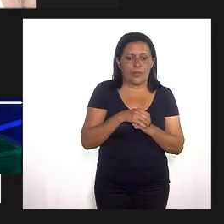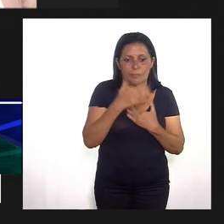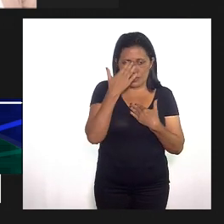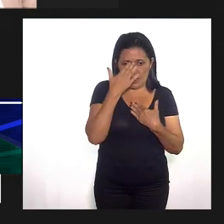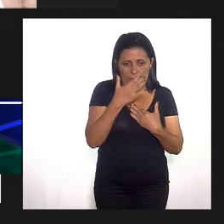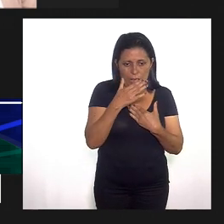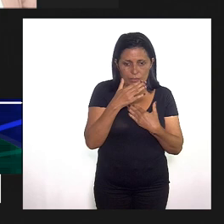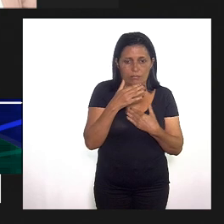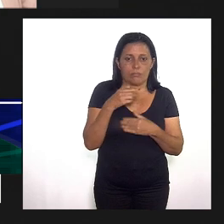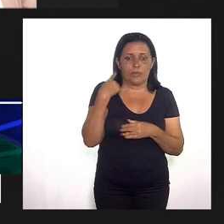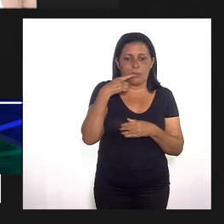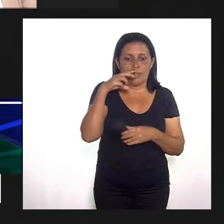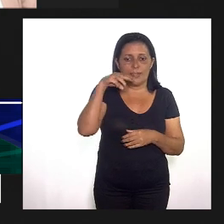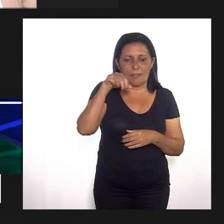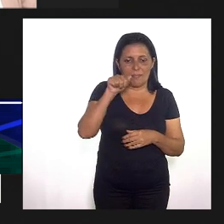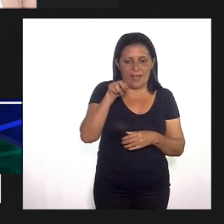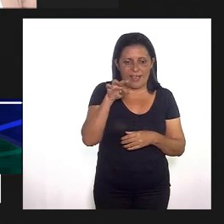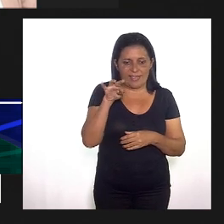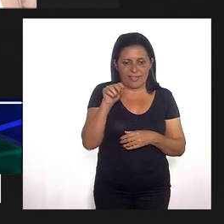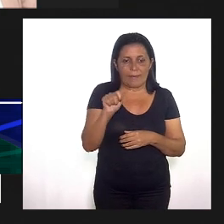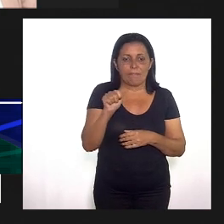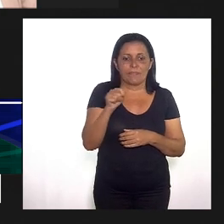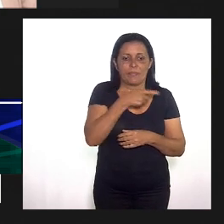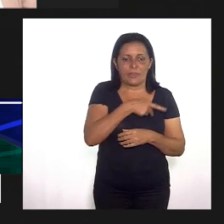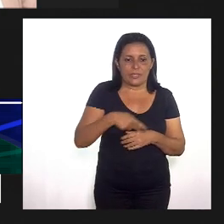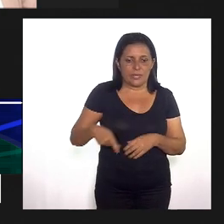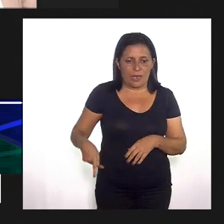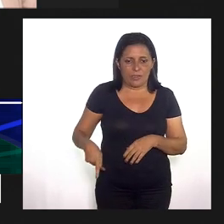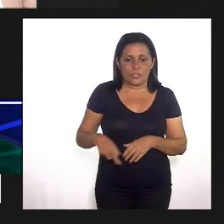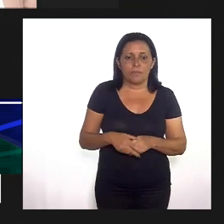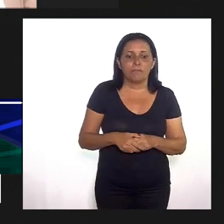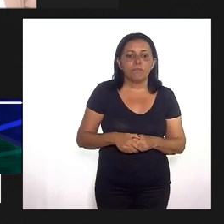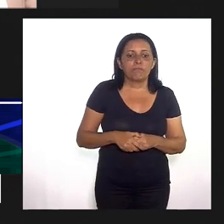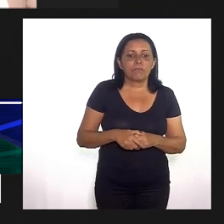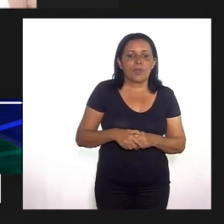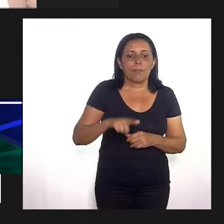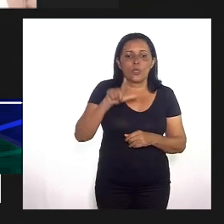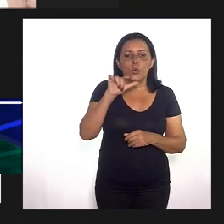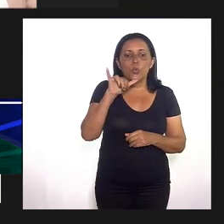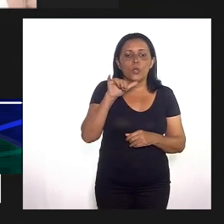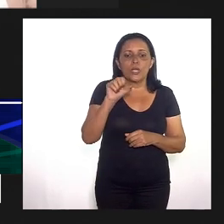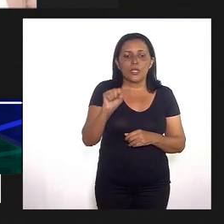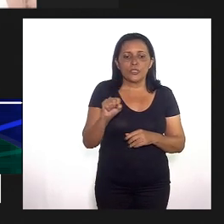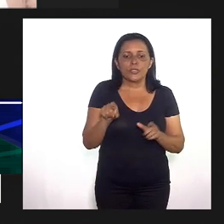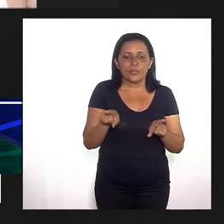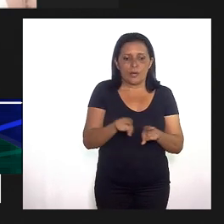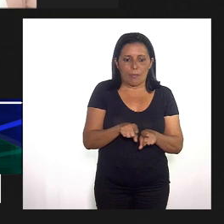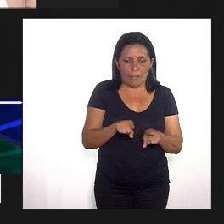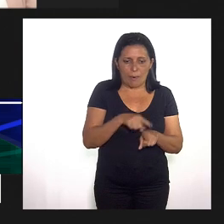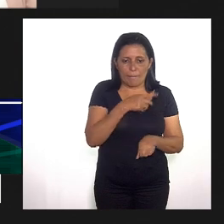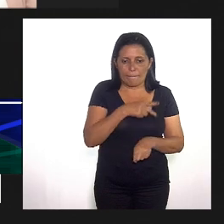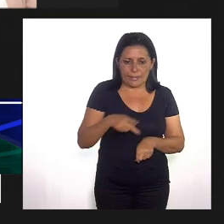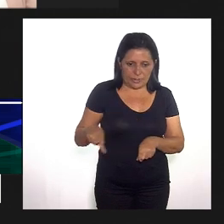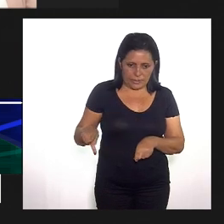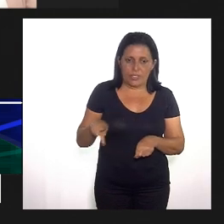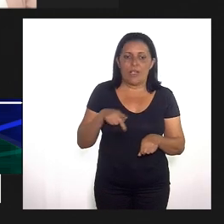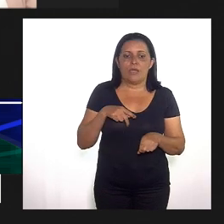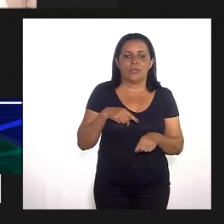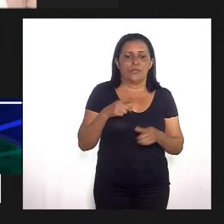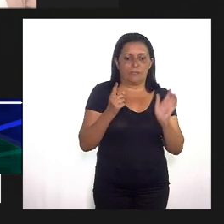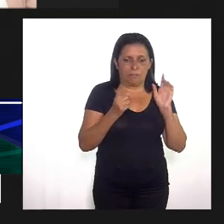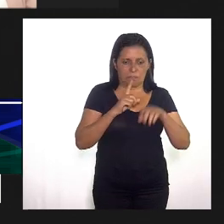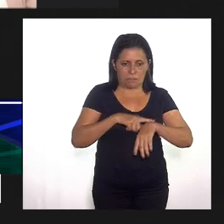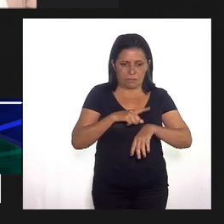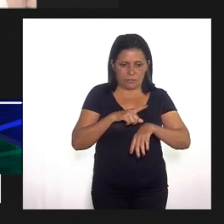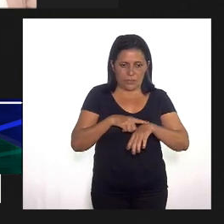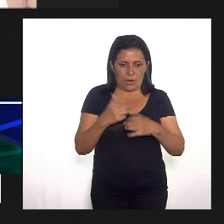Obrigado, deputada Marta Rocha, nossa presidente em exercício, deputado Luiz Paulo, nosso também presidente em exercício, nesse expediente